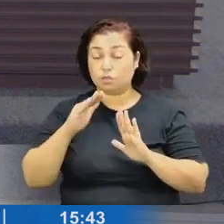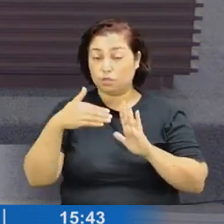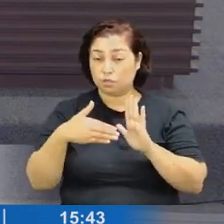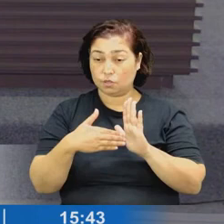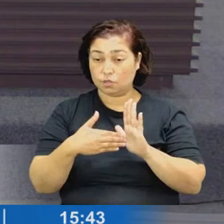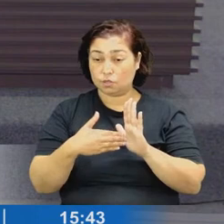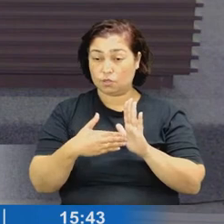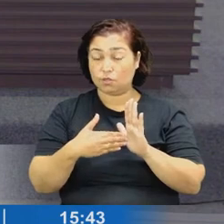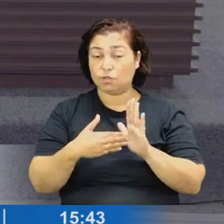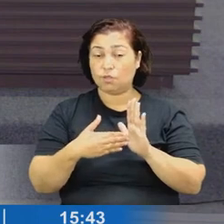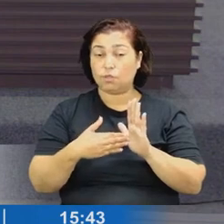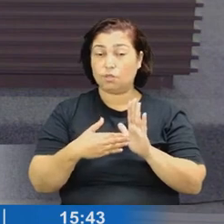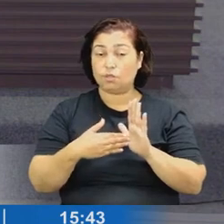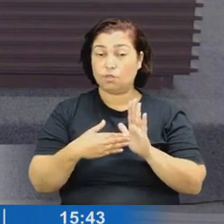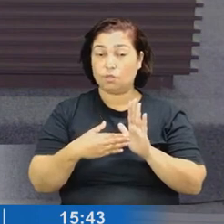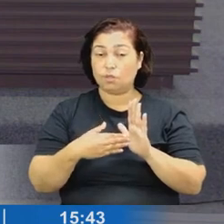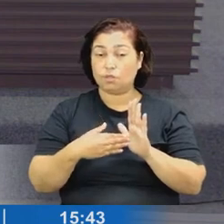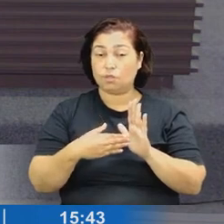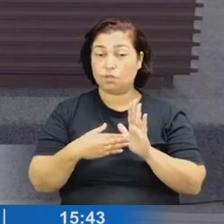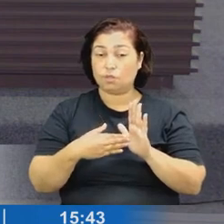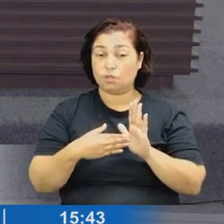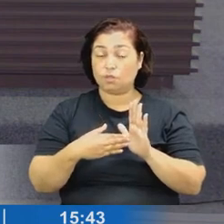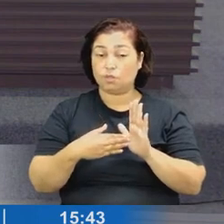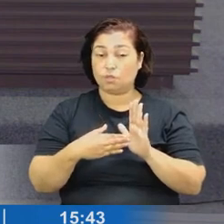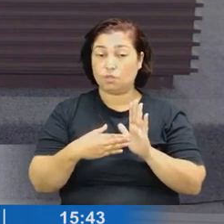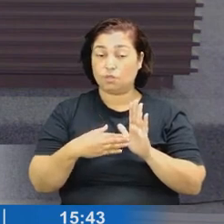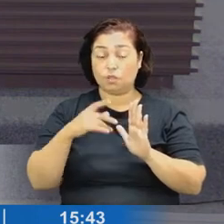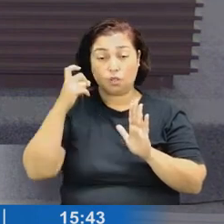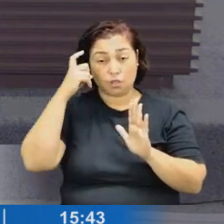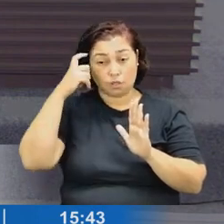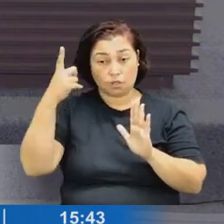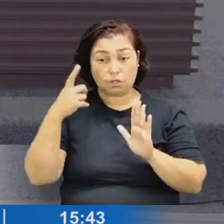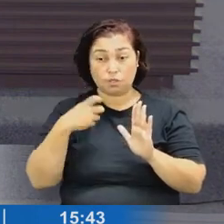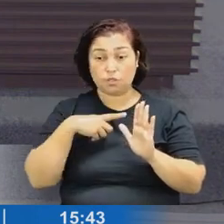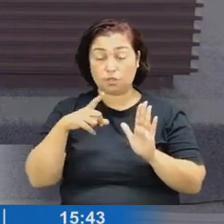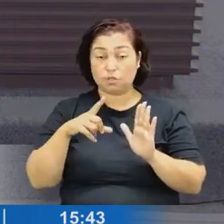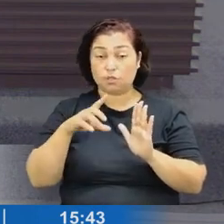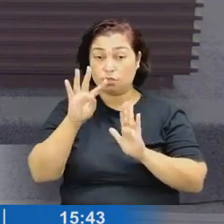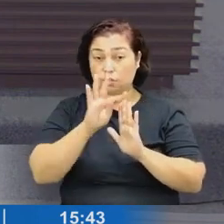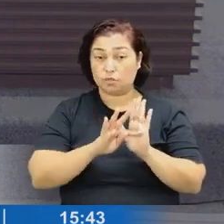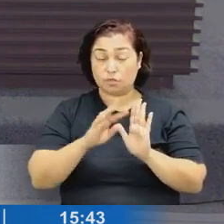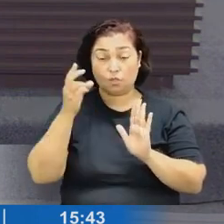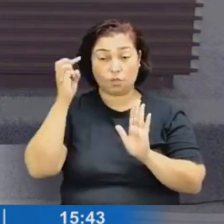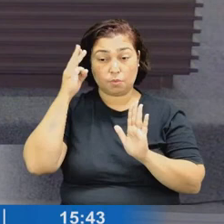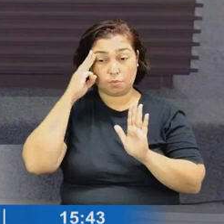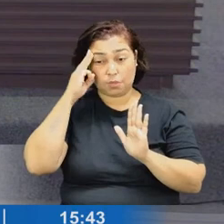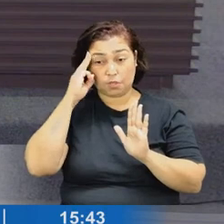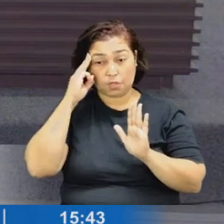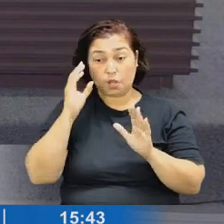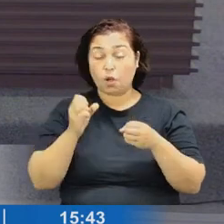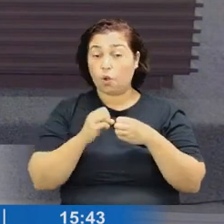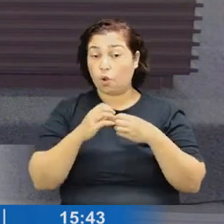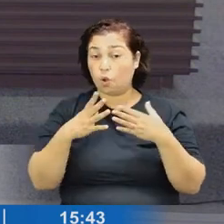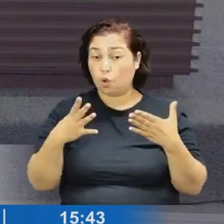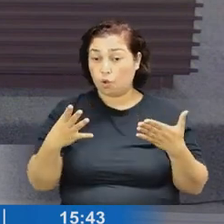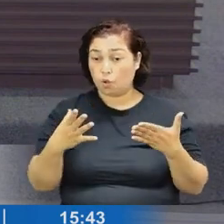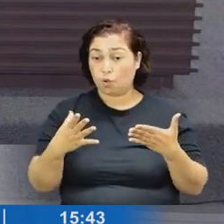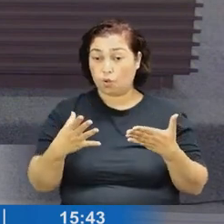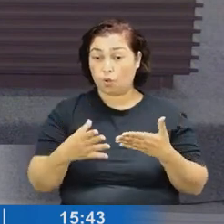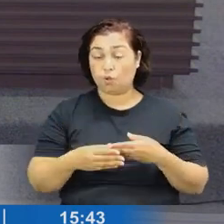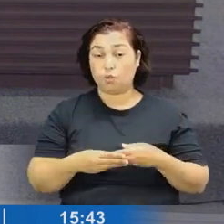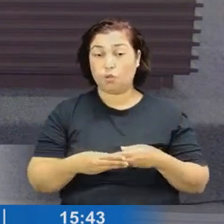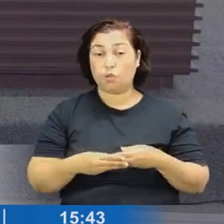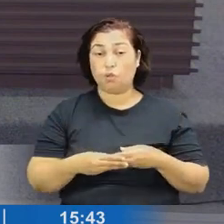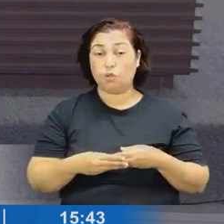tem um monte de coisinha dentro da história que você A ideia é quem tem esse roteiro mental mais claro arrebenta na